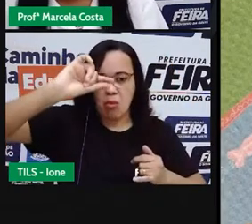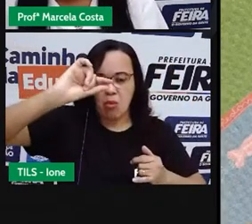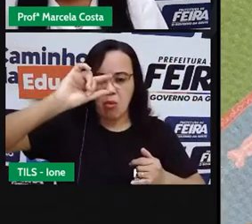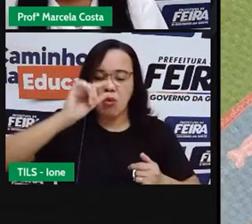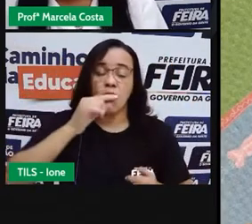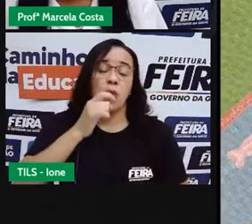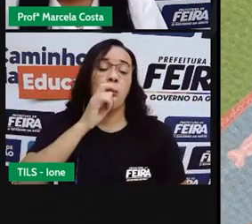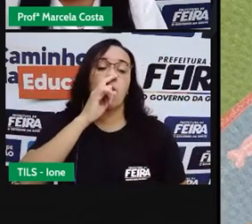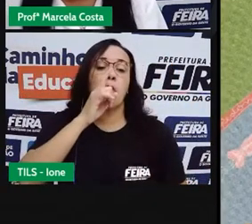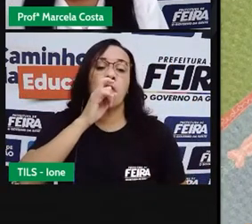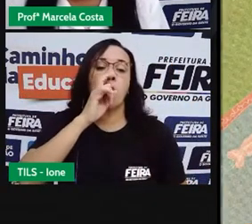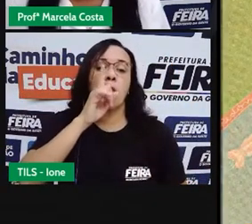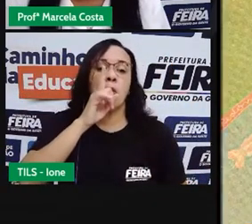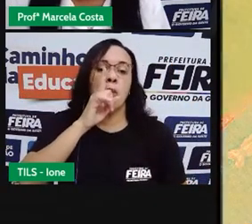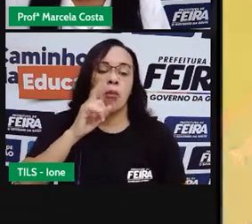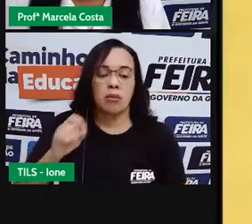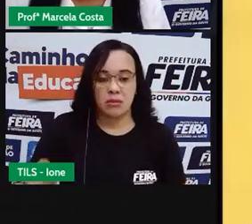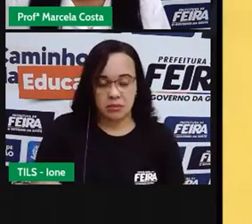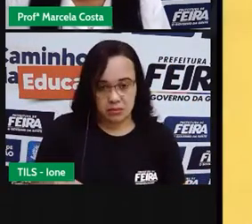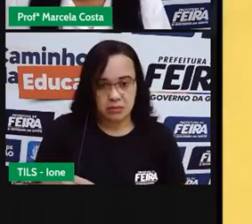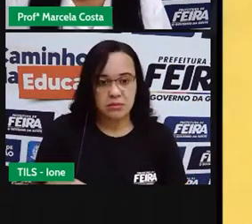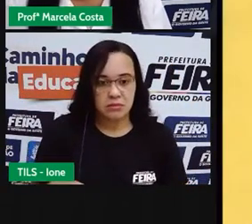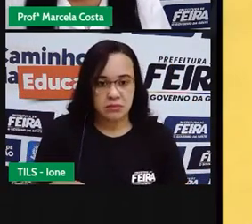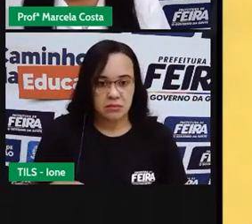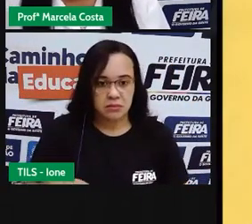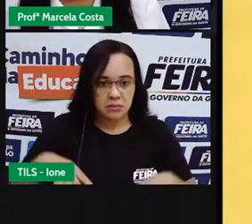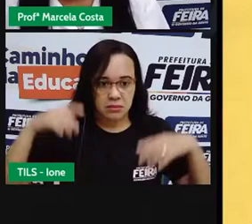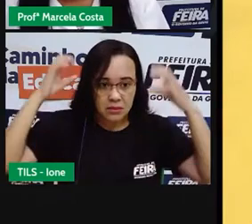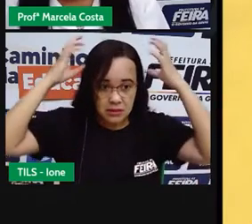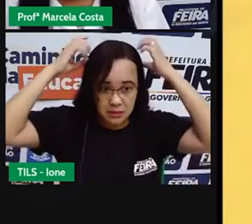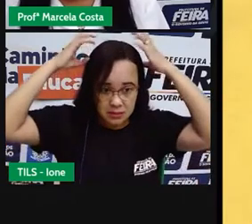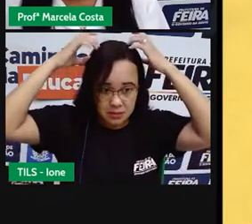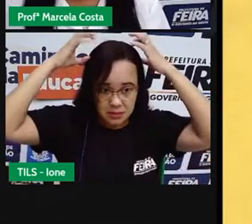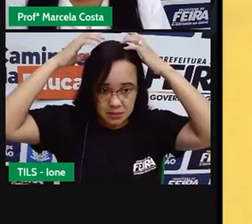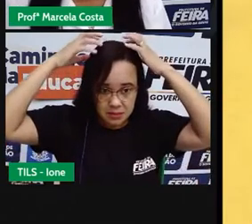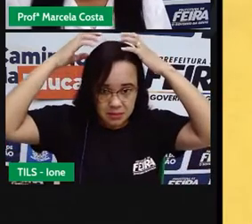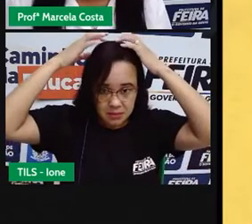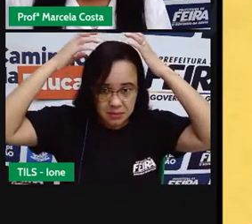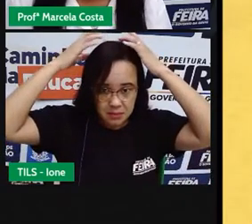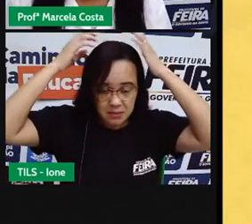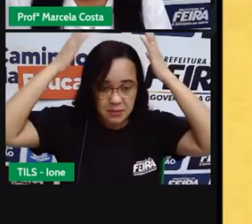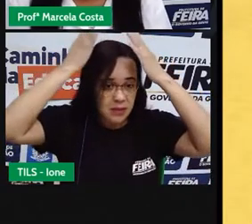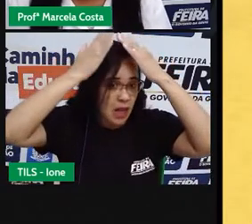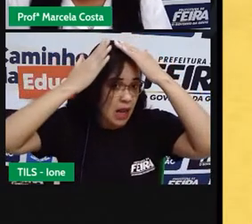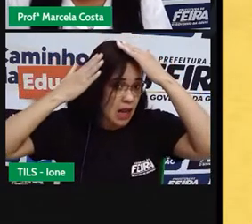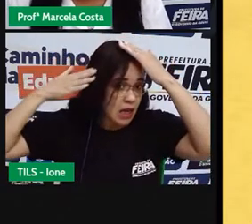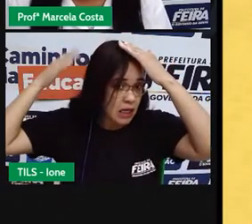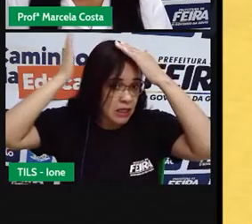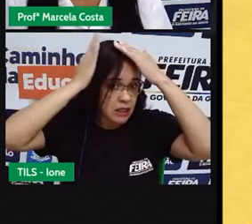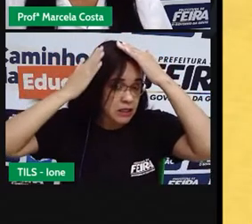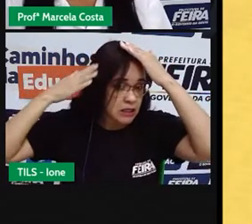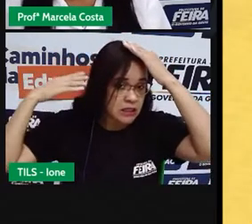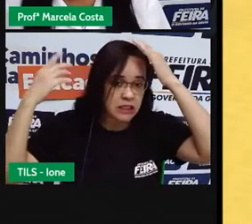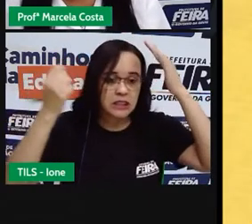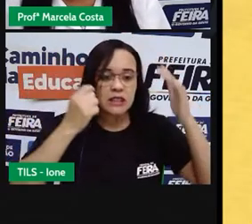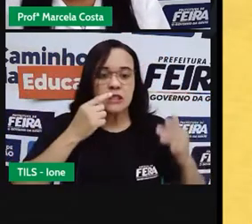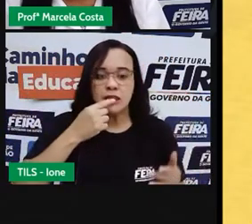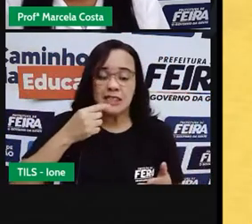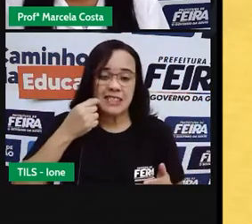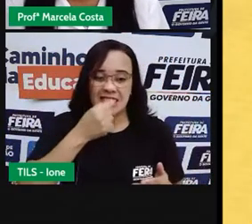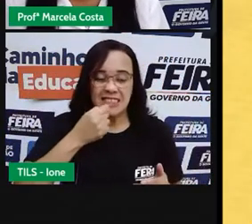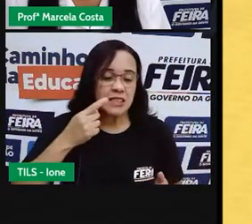arrebitado Cabelo crespo, cabelo liso Dente de leite, dente